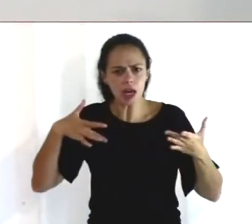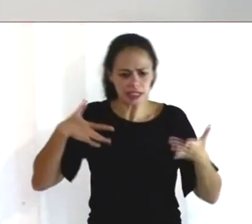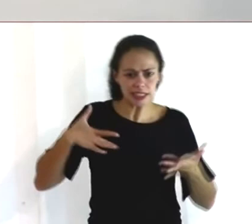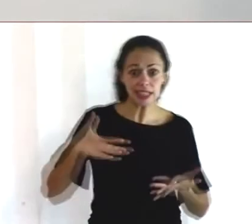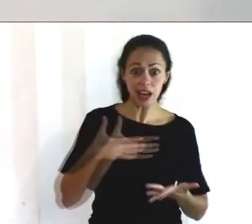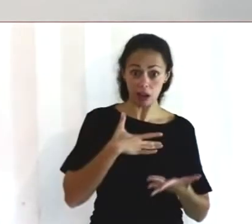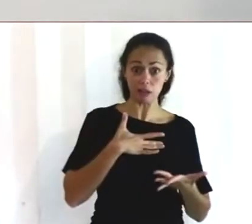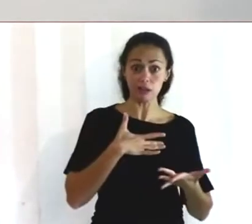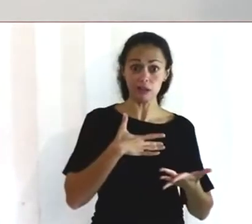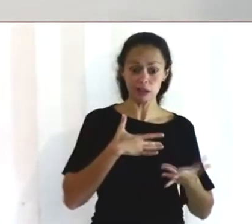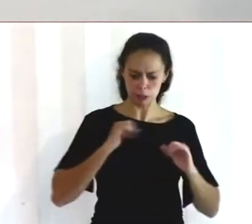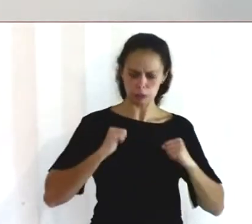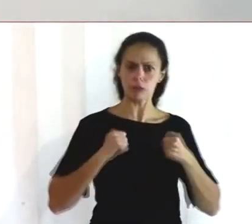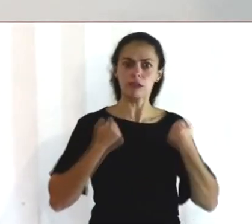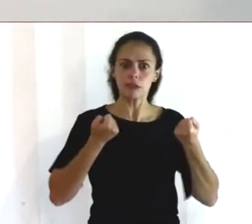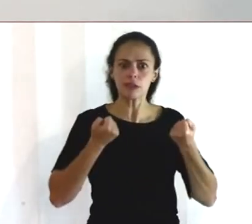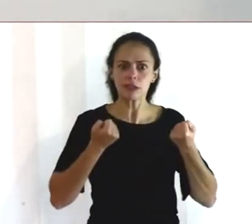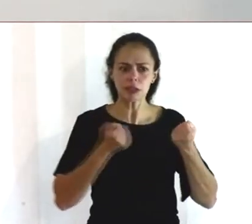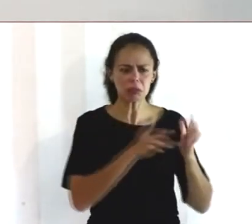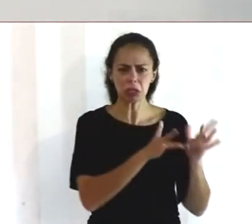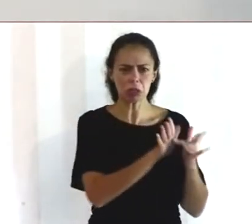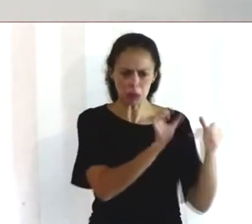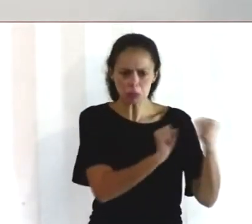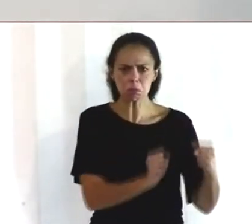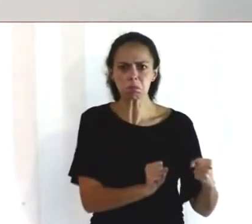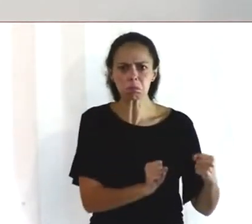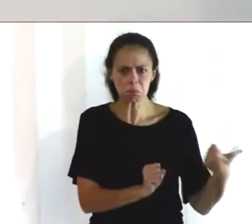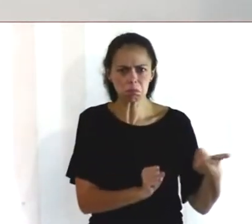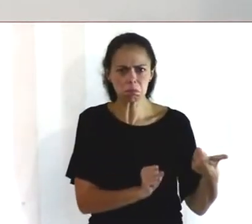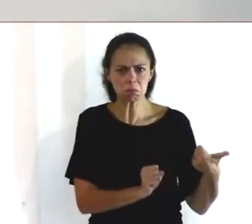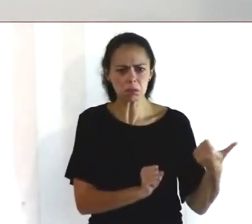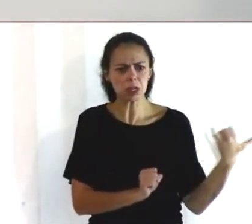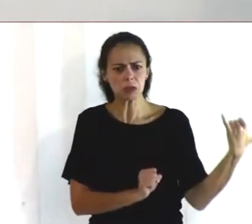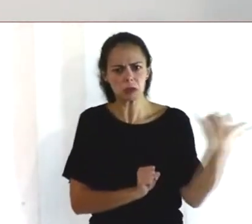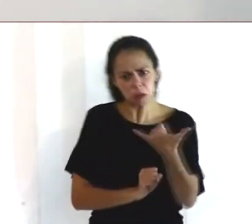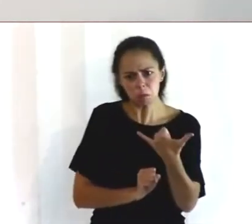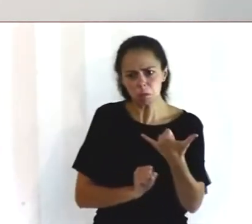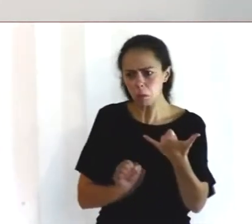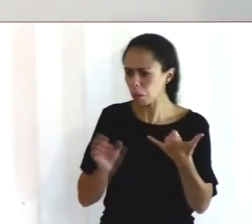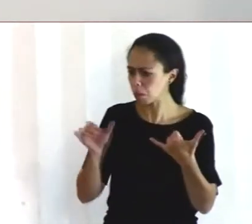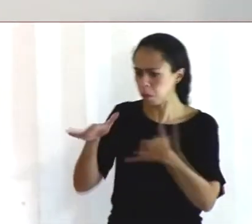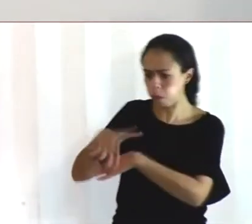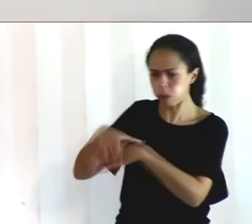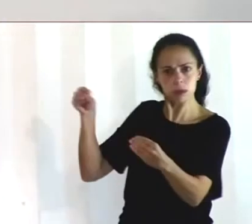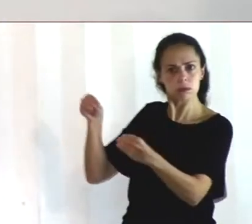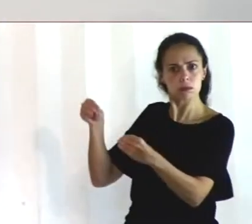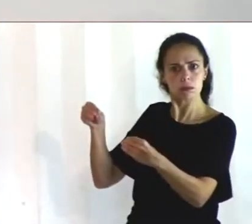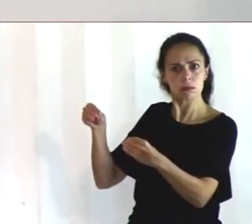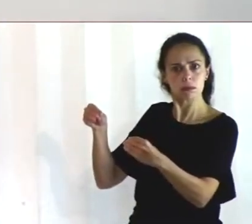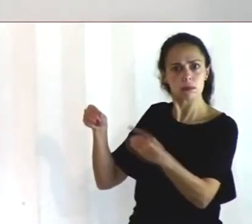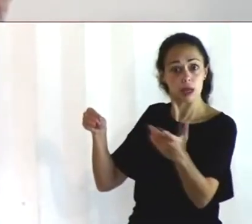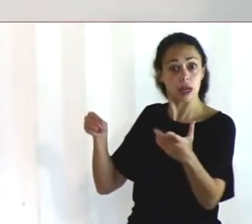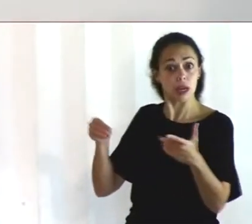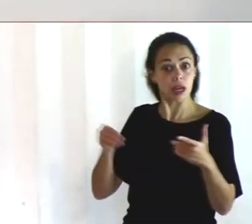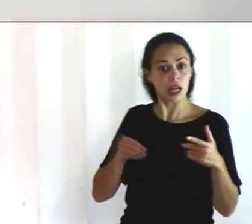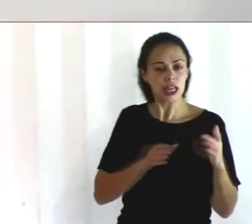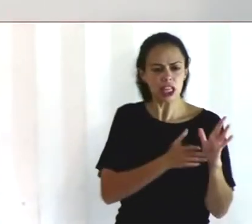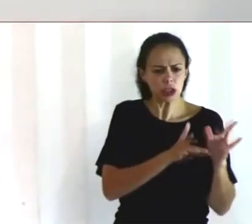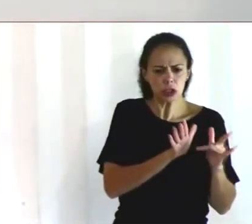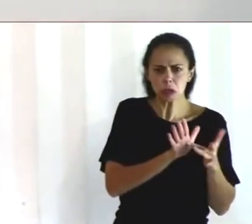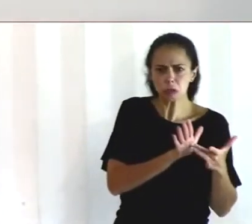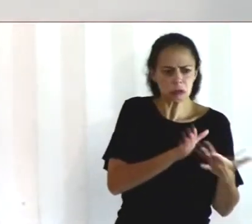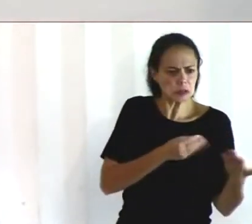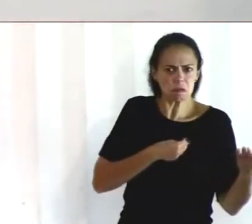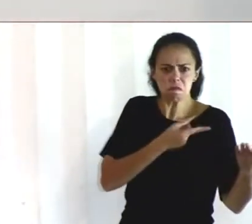A passagem mostra que o testemunho de Jesus é um testemunho de vitória